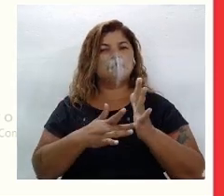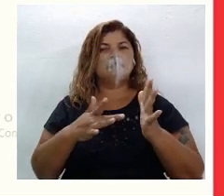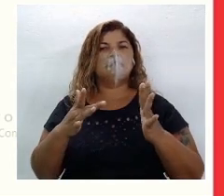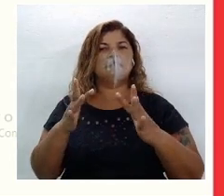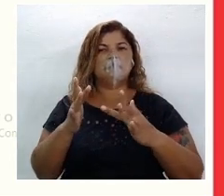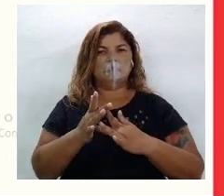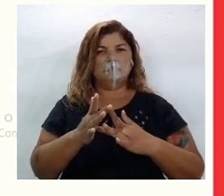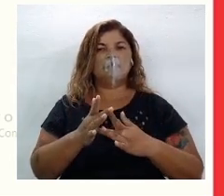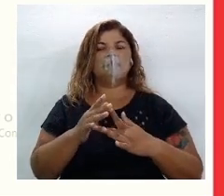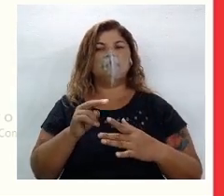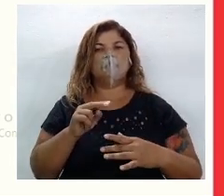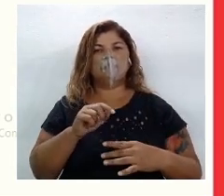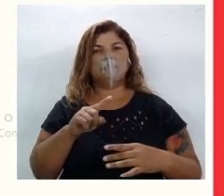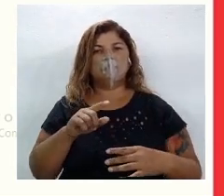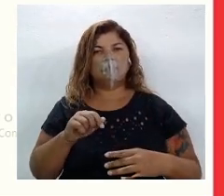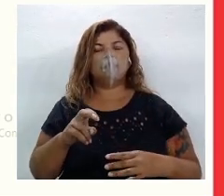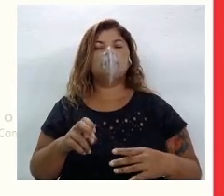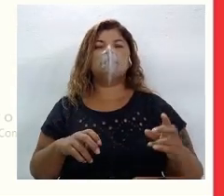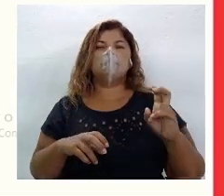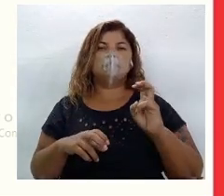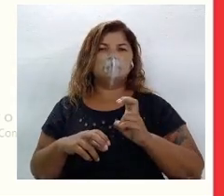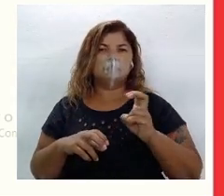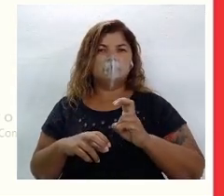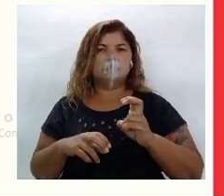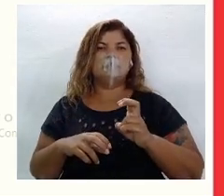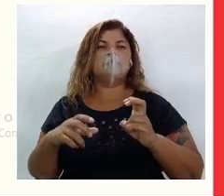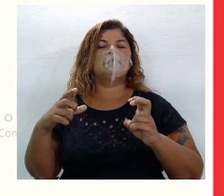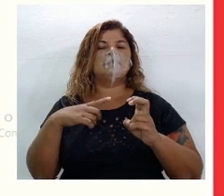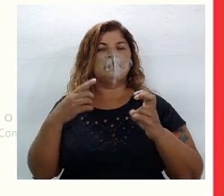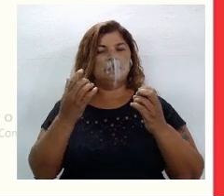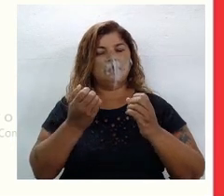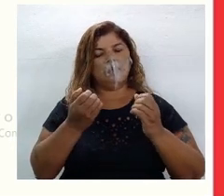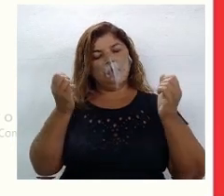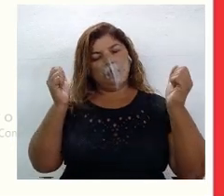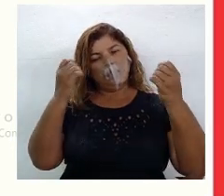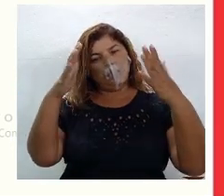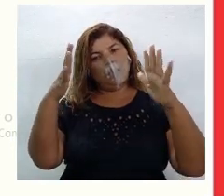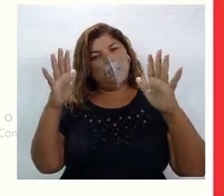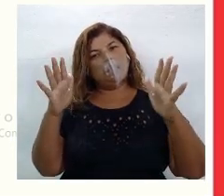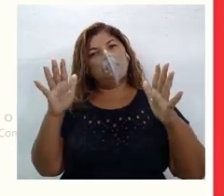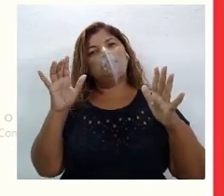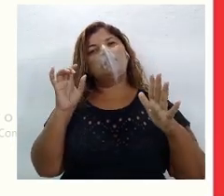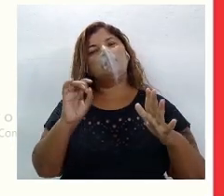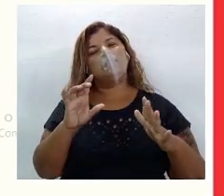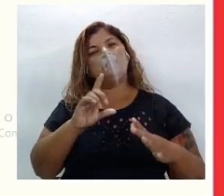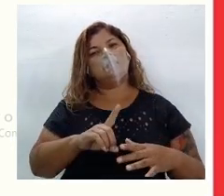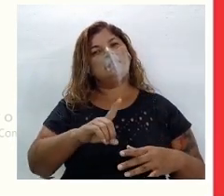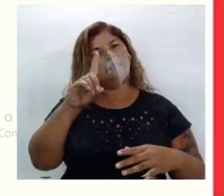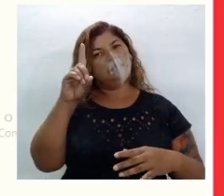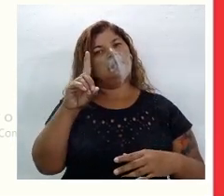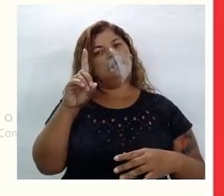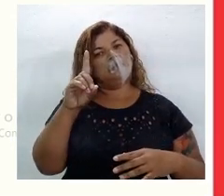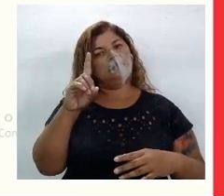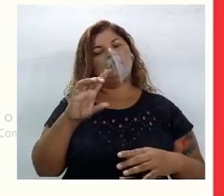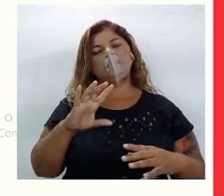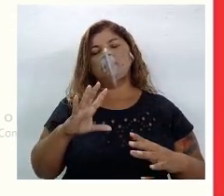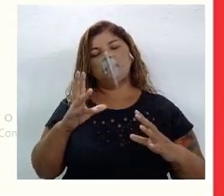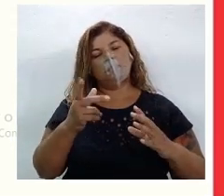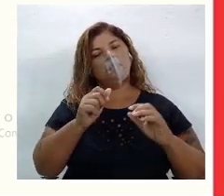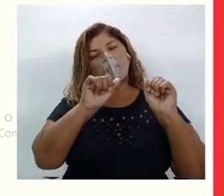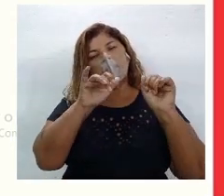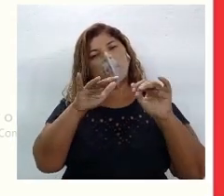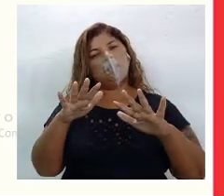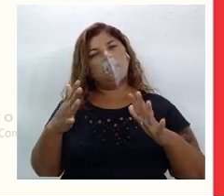de Nazaré. E o quinto aqui nós temos a glória somente por Deus. Toda a glória